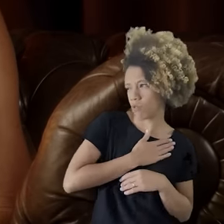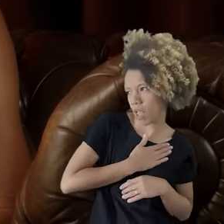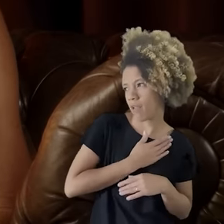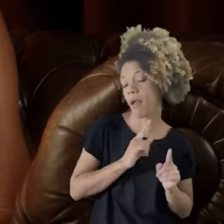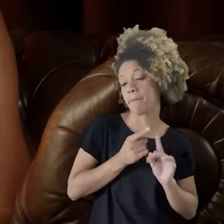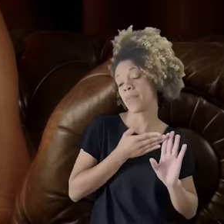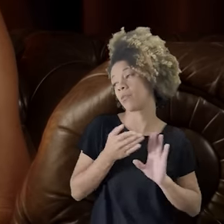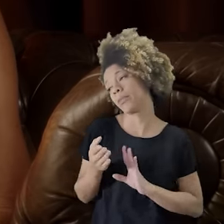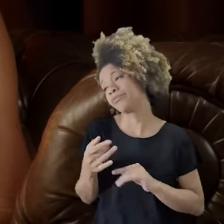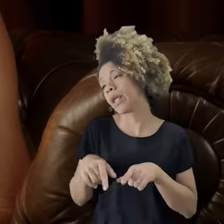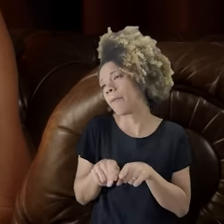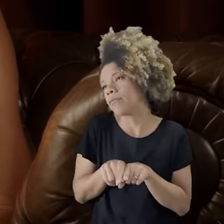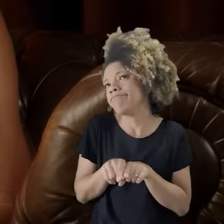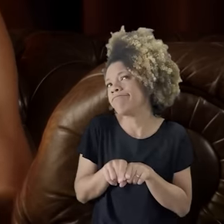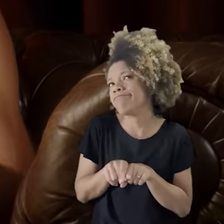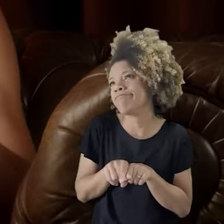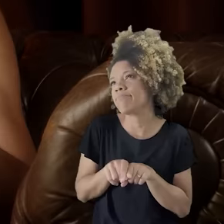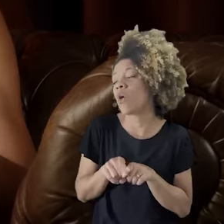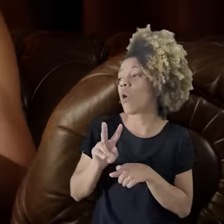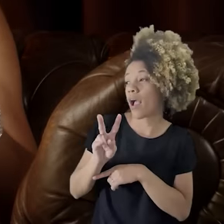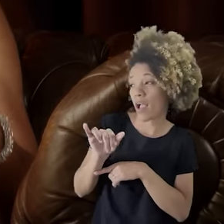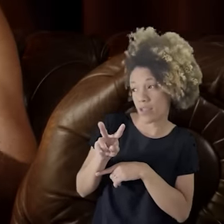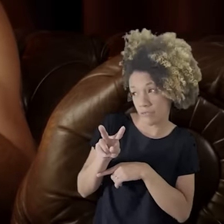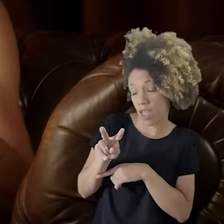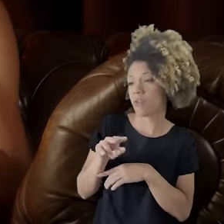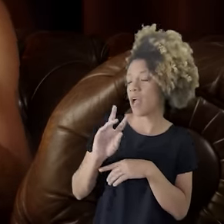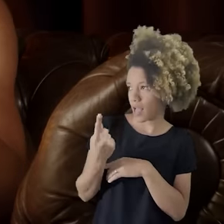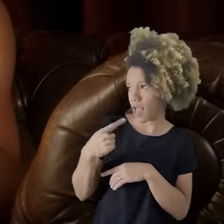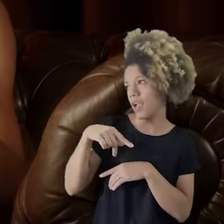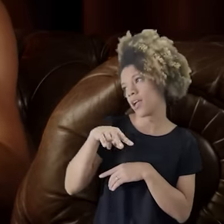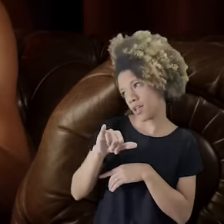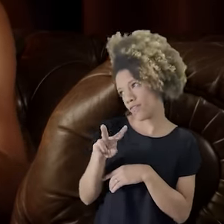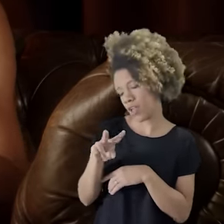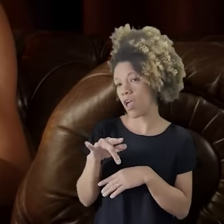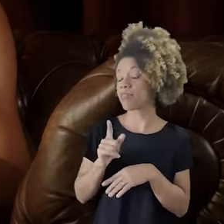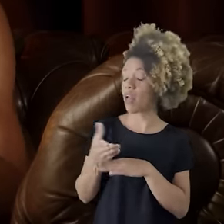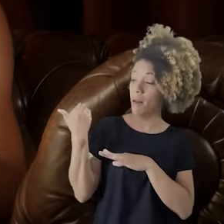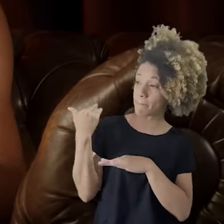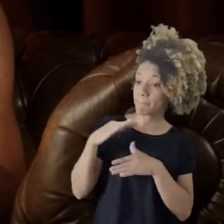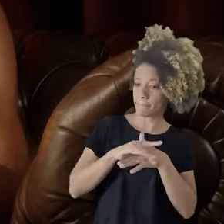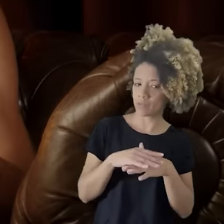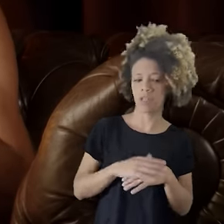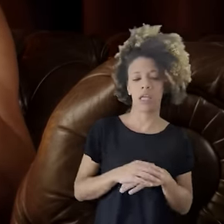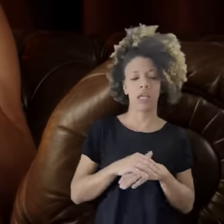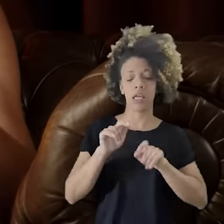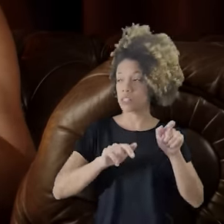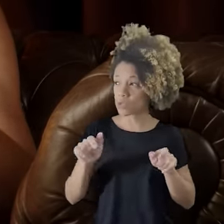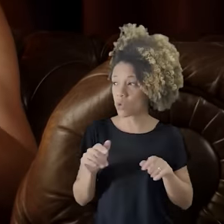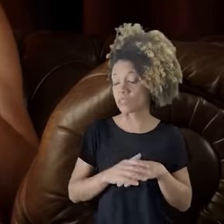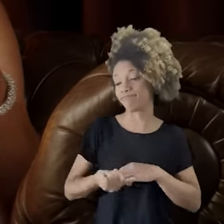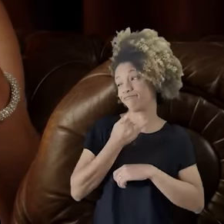mas aí é uma época também que era esse negócio do HIV surge muito por causa do negócio é naquela época o que o pessoal